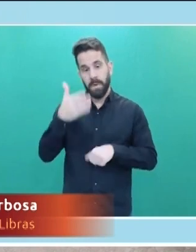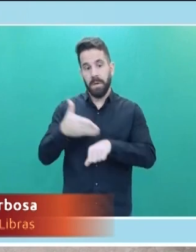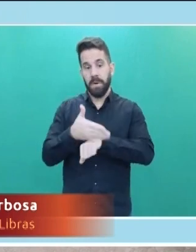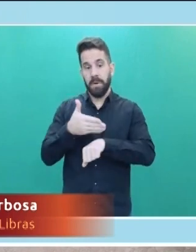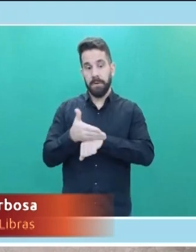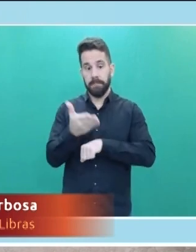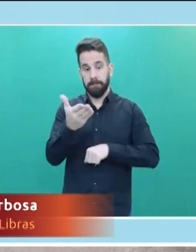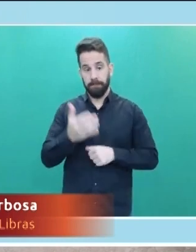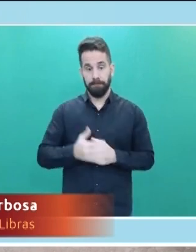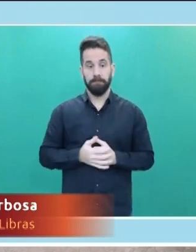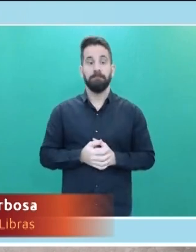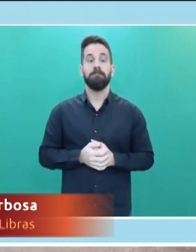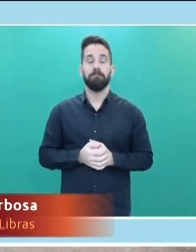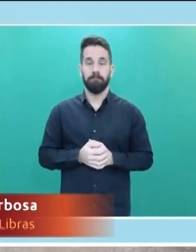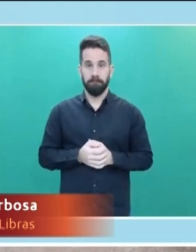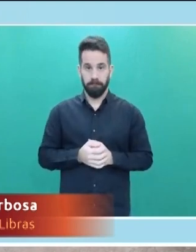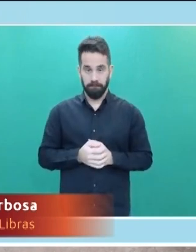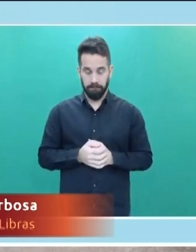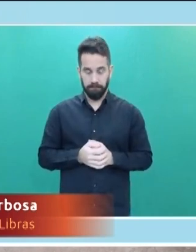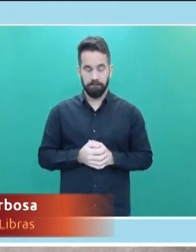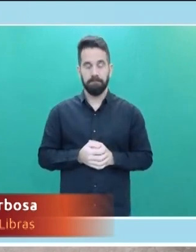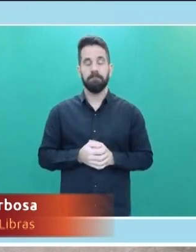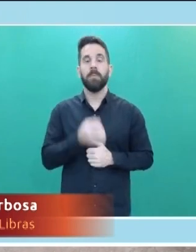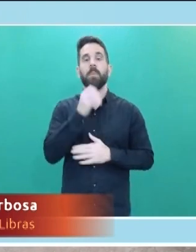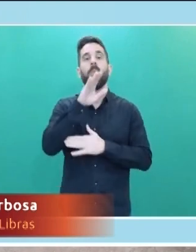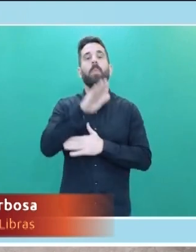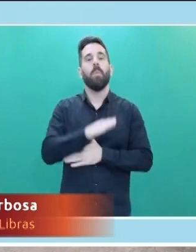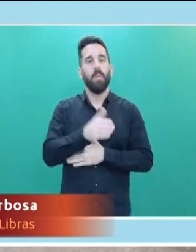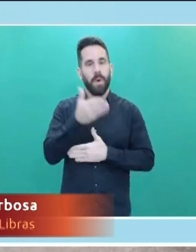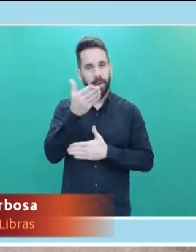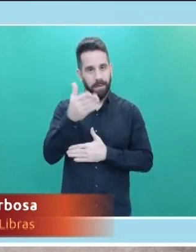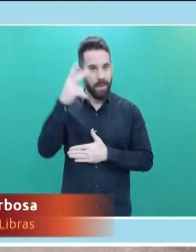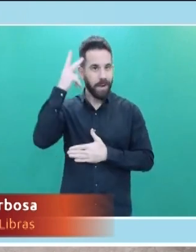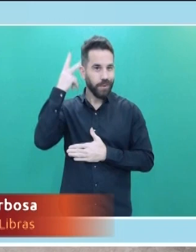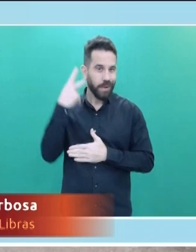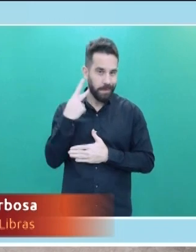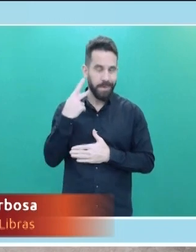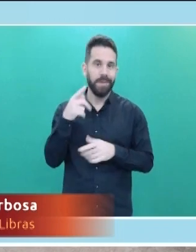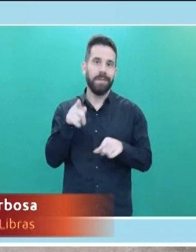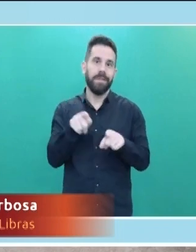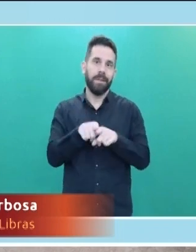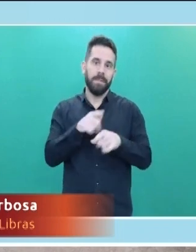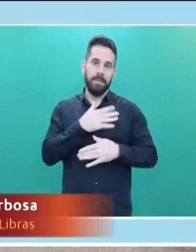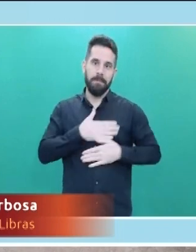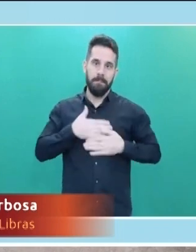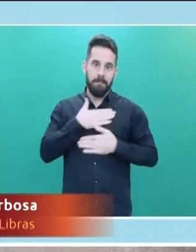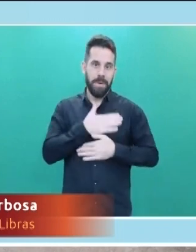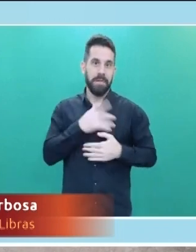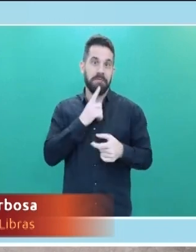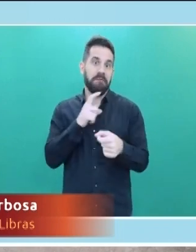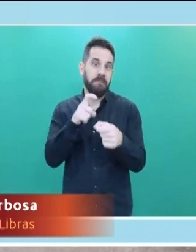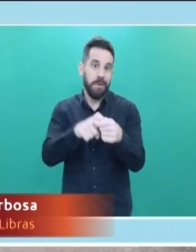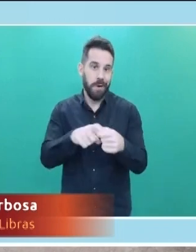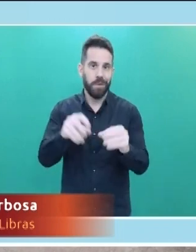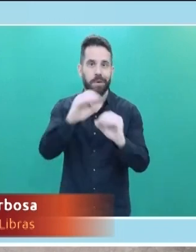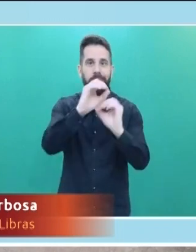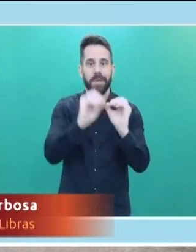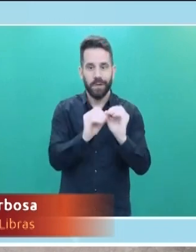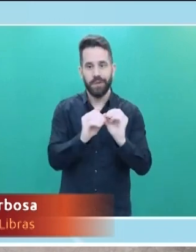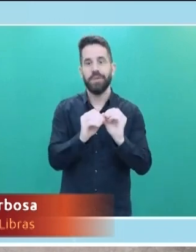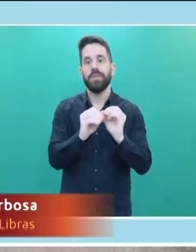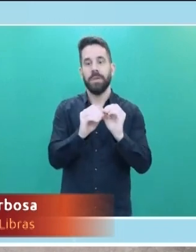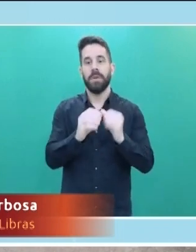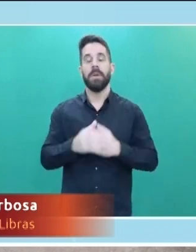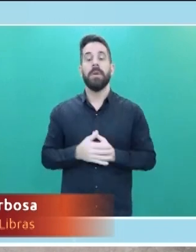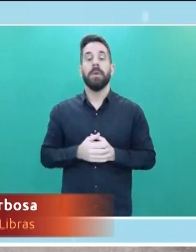Camila, boa tarde a todos. Um prazer estar aqui de volta na Universidade de Goiás, conversando com vocês. Eu sou Michele Prado,